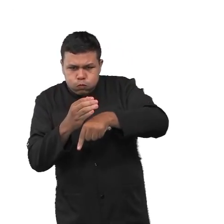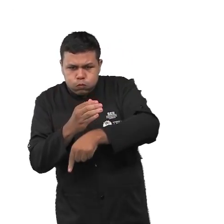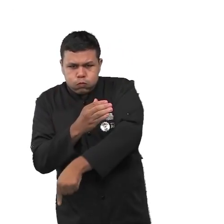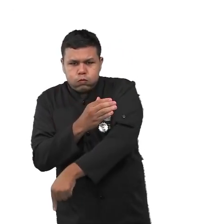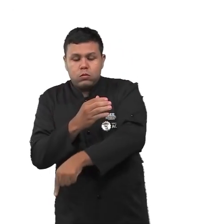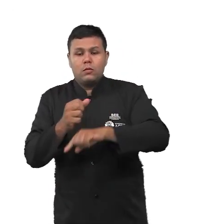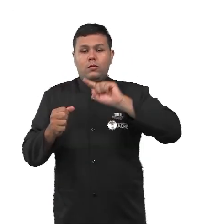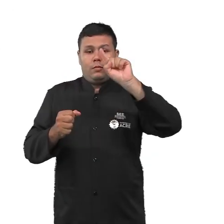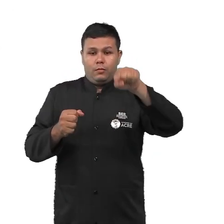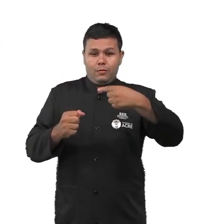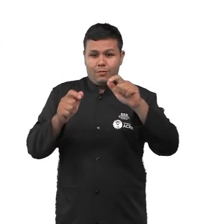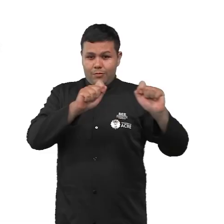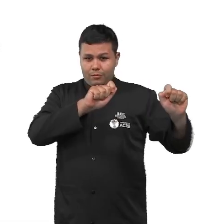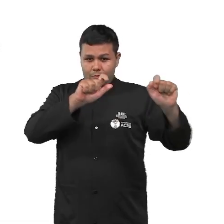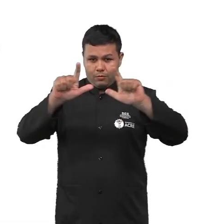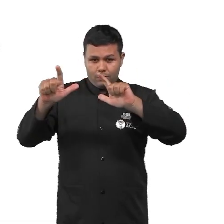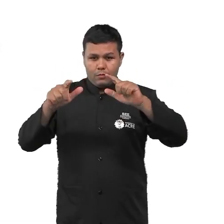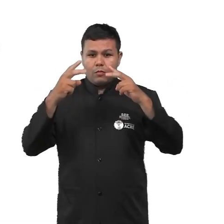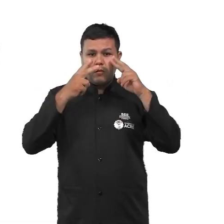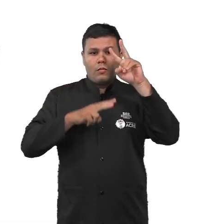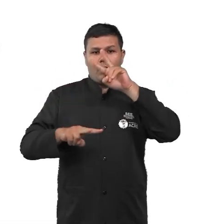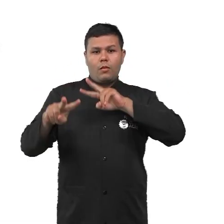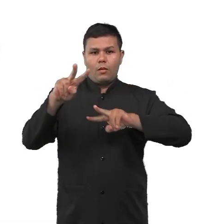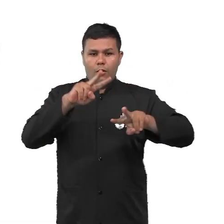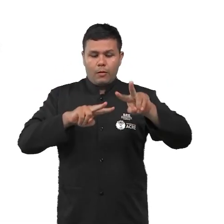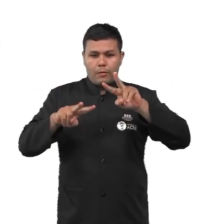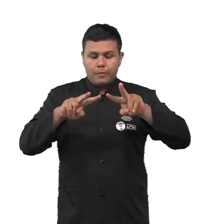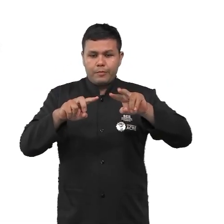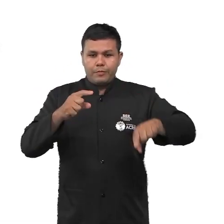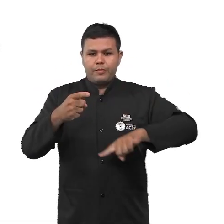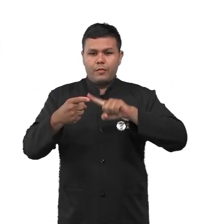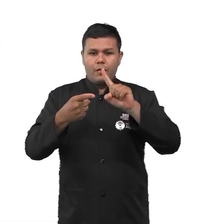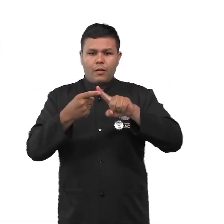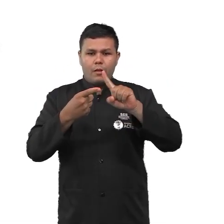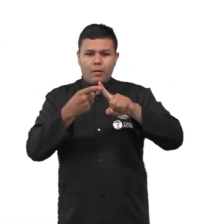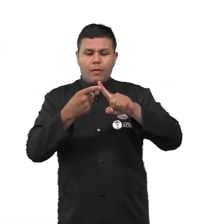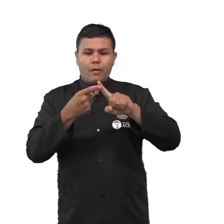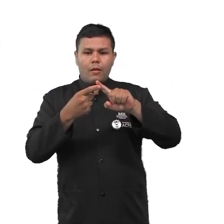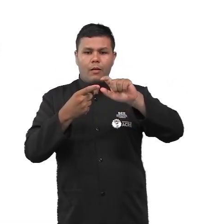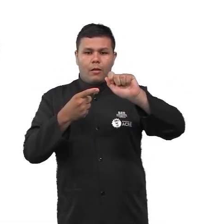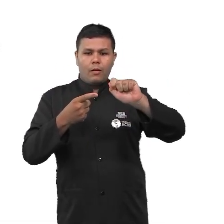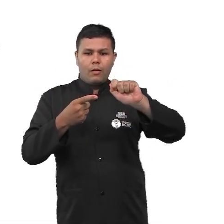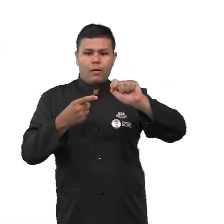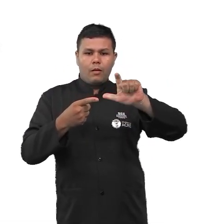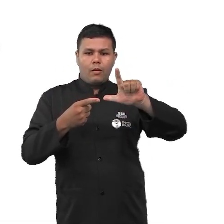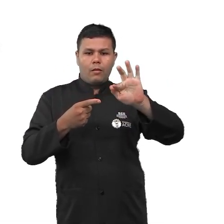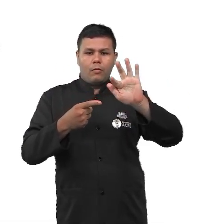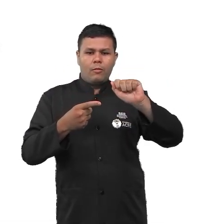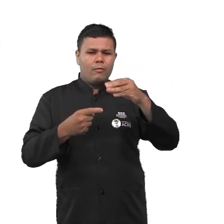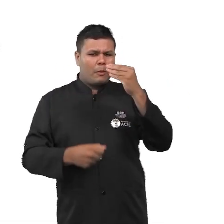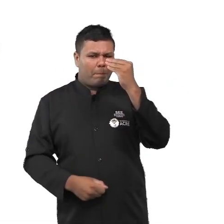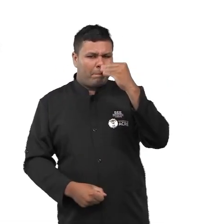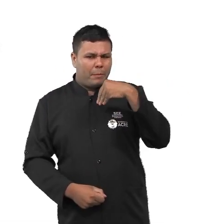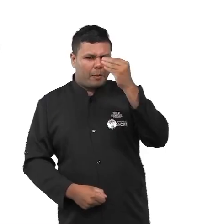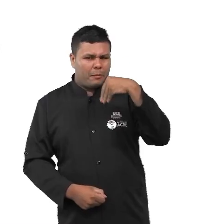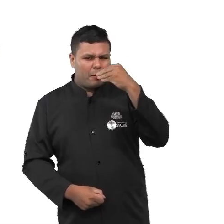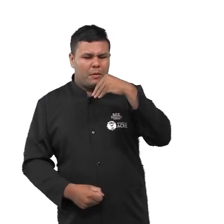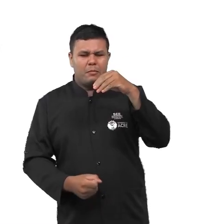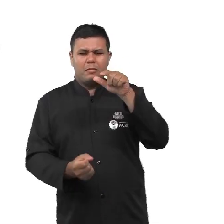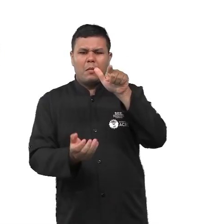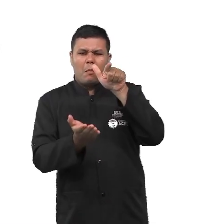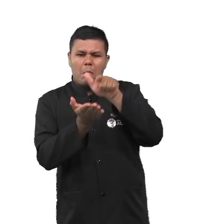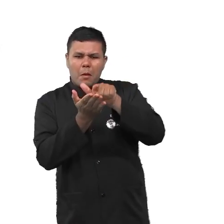no próximo slide. Olha só, a radiação alfa, ela é a mais fraquinha, ela consegue ser retida por uma folha de